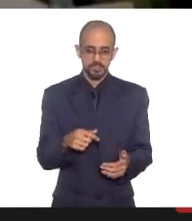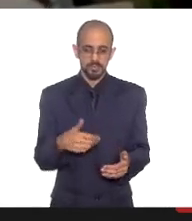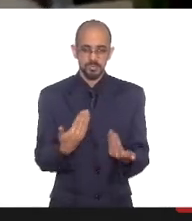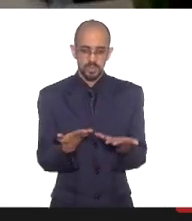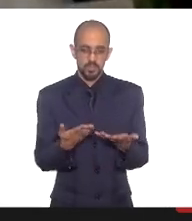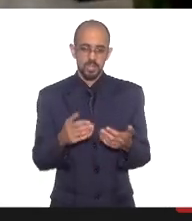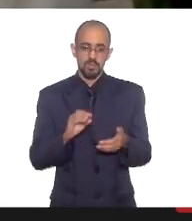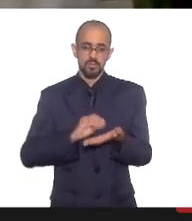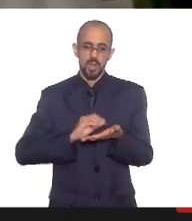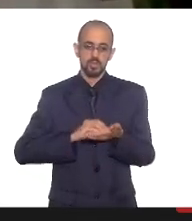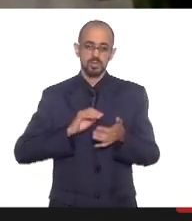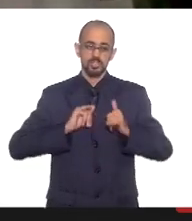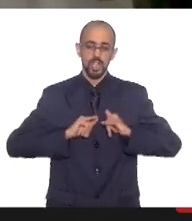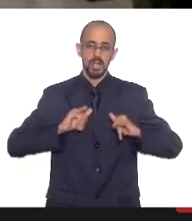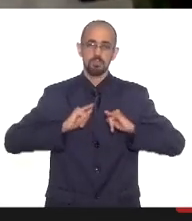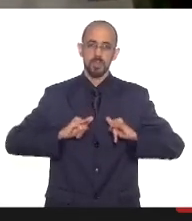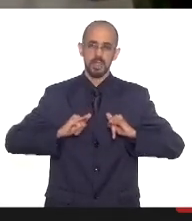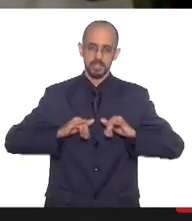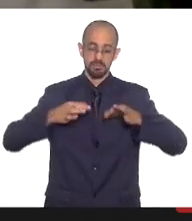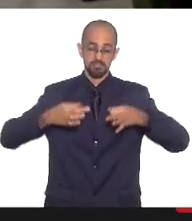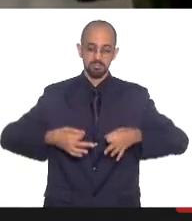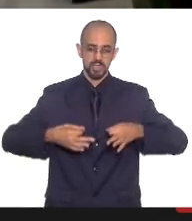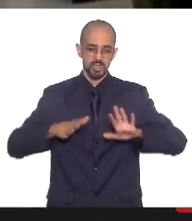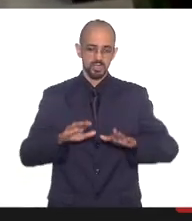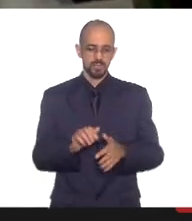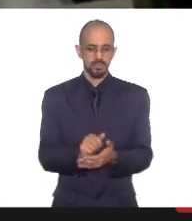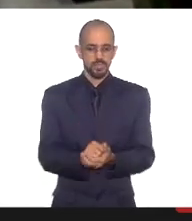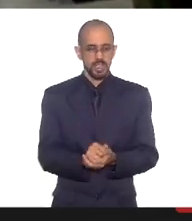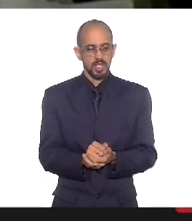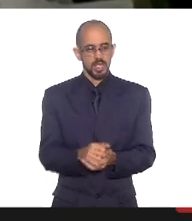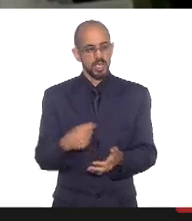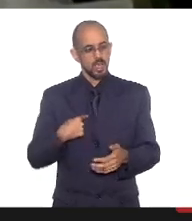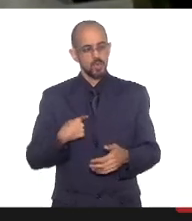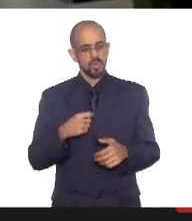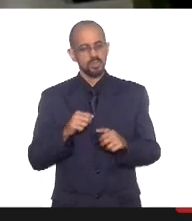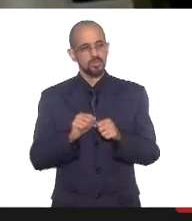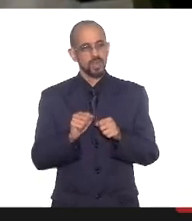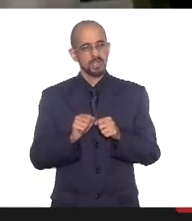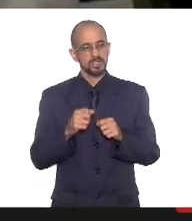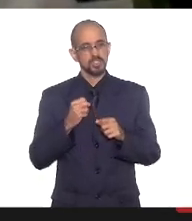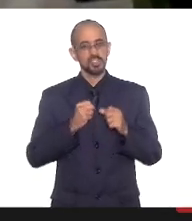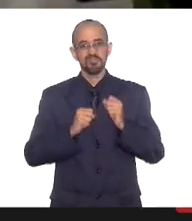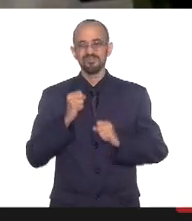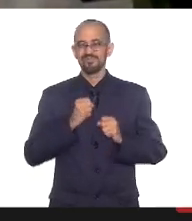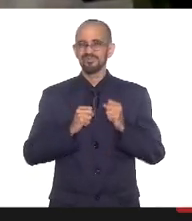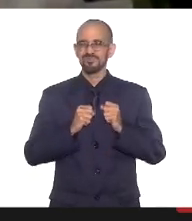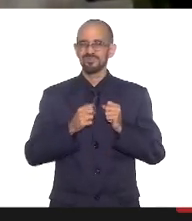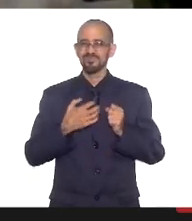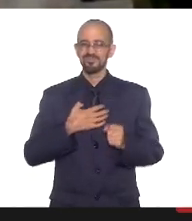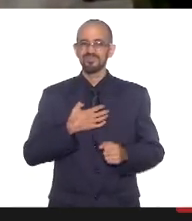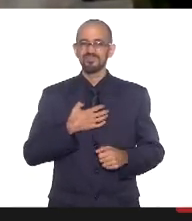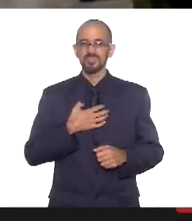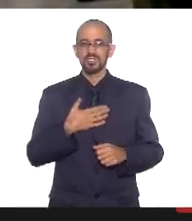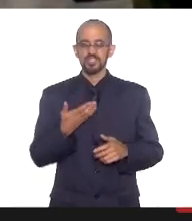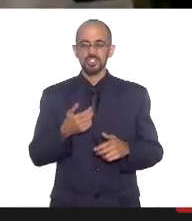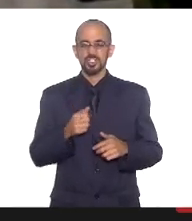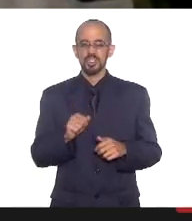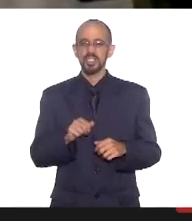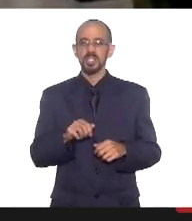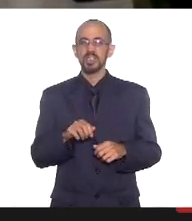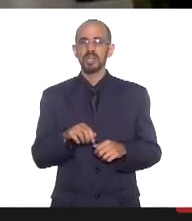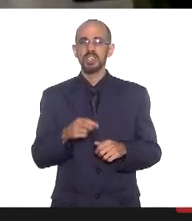fazer as campanhas de corretas isso é que desse a gente realmente resultado em relação tudo isso né e a gente de bilhões de reais